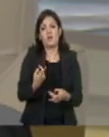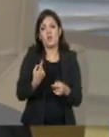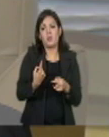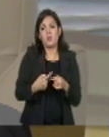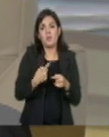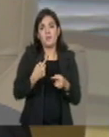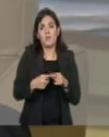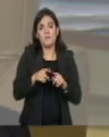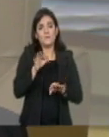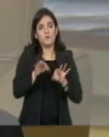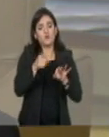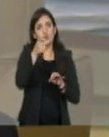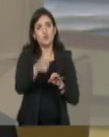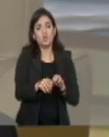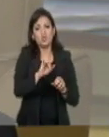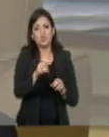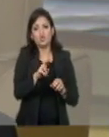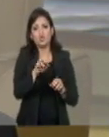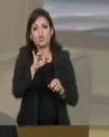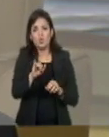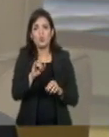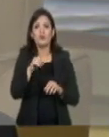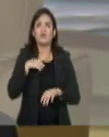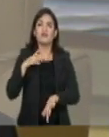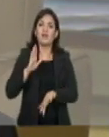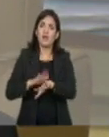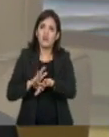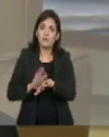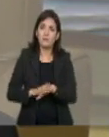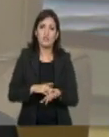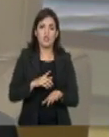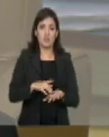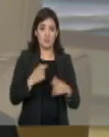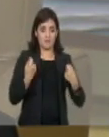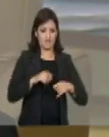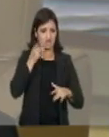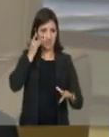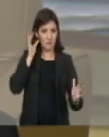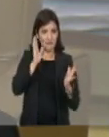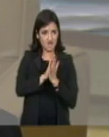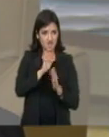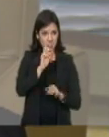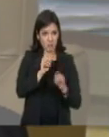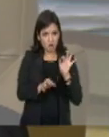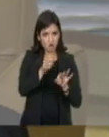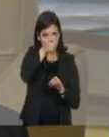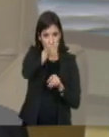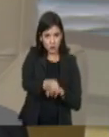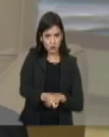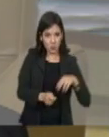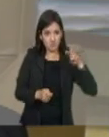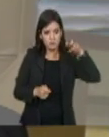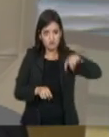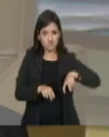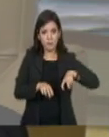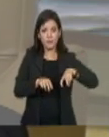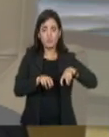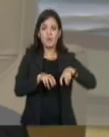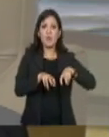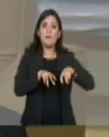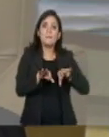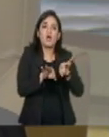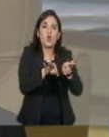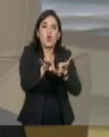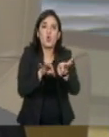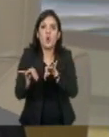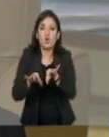ritual. Exige que o juiz esteja na comarca, que exista juiz na comarca, que se organize